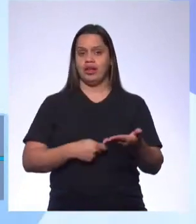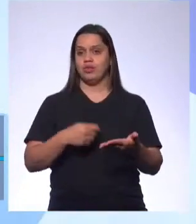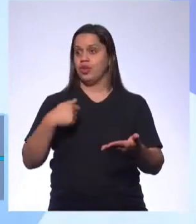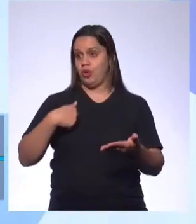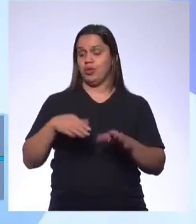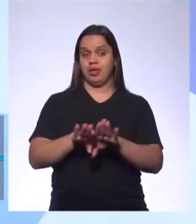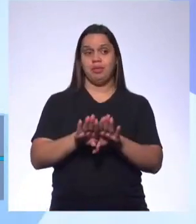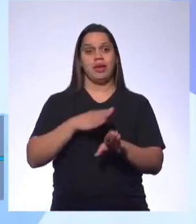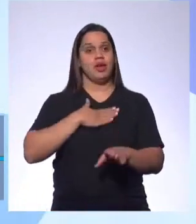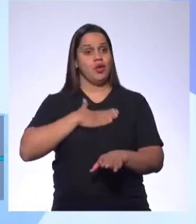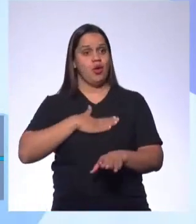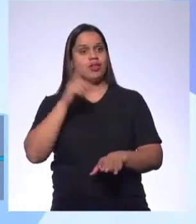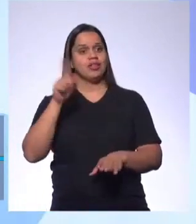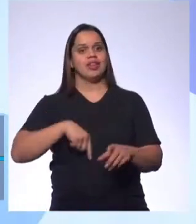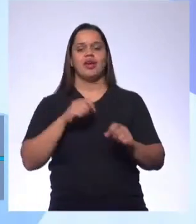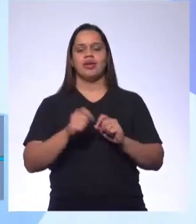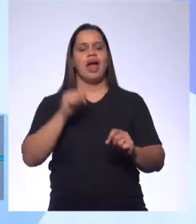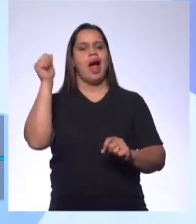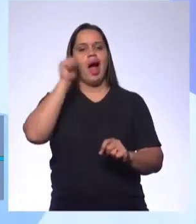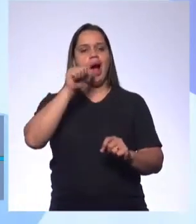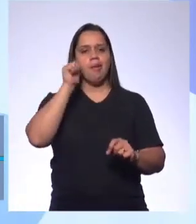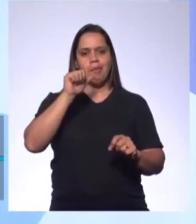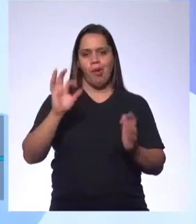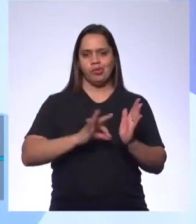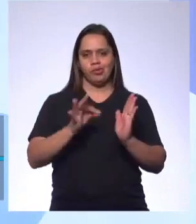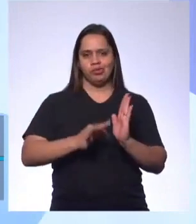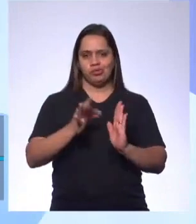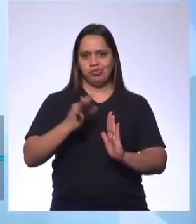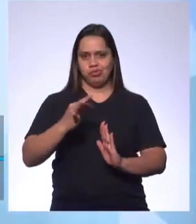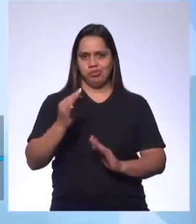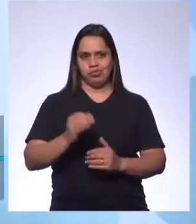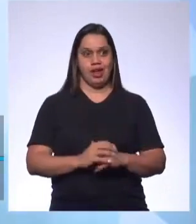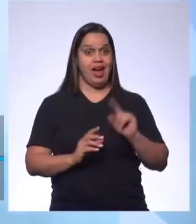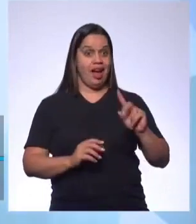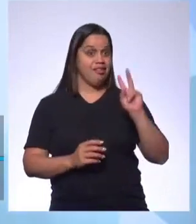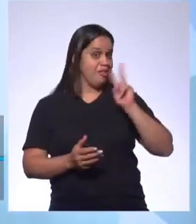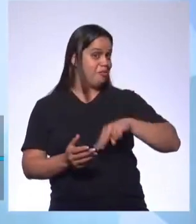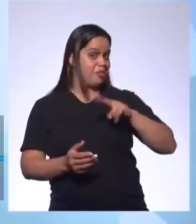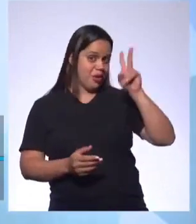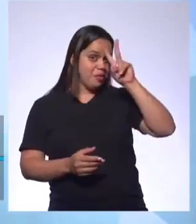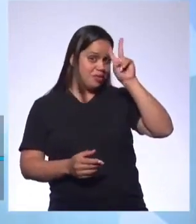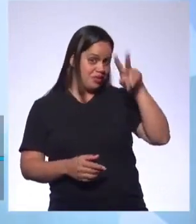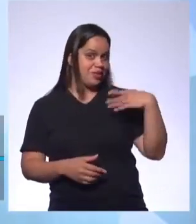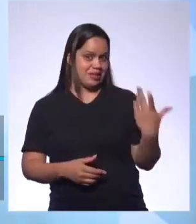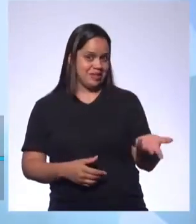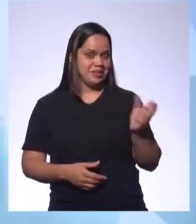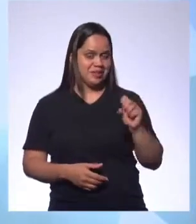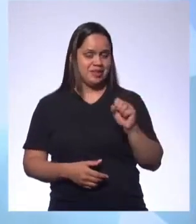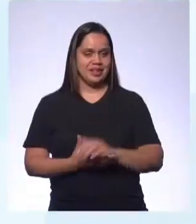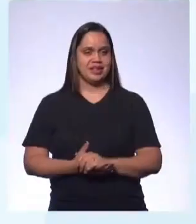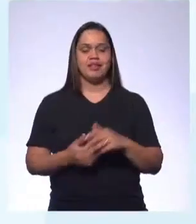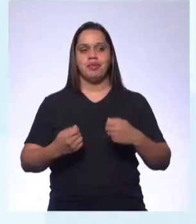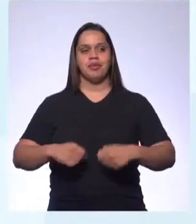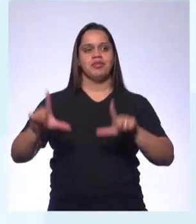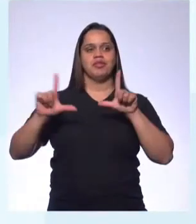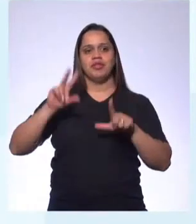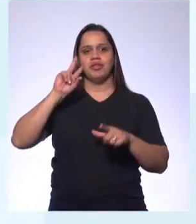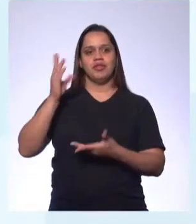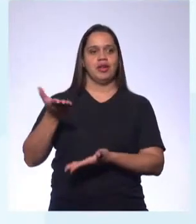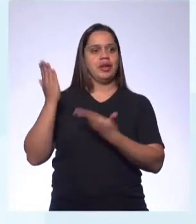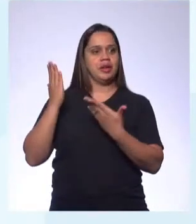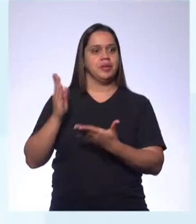da Colasanti, A Moça Tecelã. Nossa, delicioso. Vamos ler uma historinha dela hoje, um conto dela. Vamos lá, a tela.